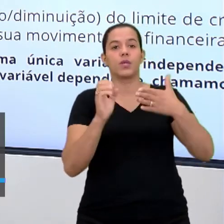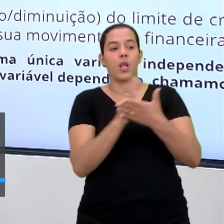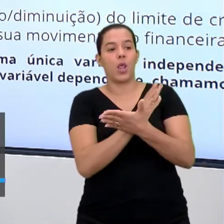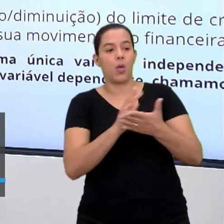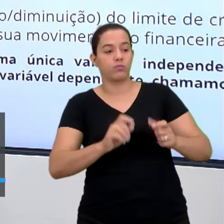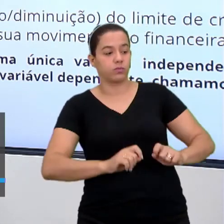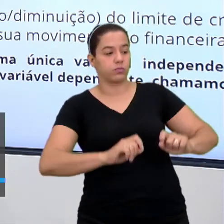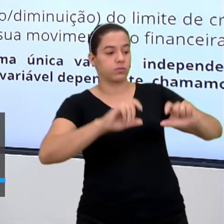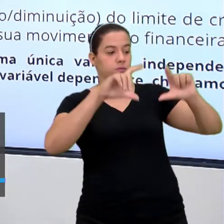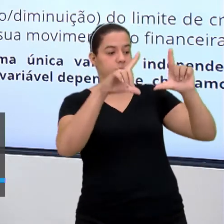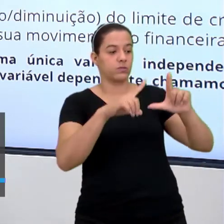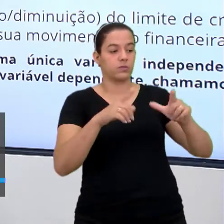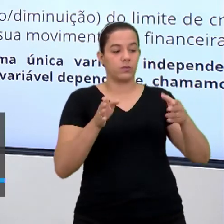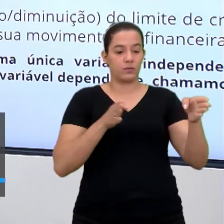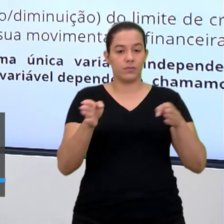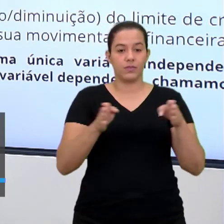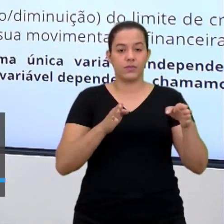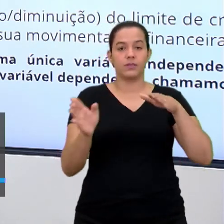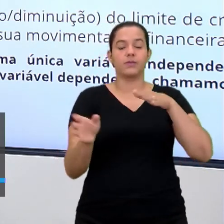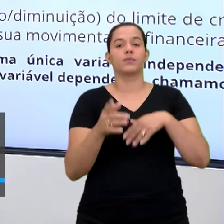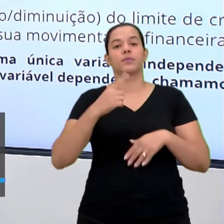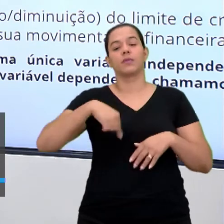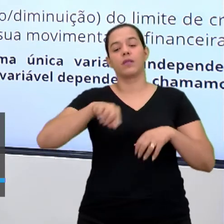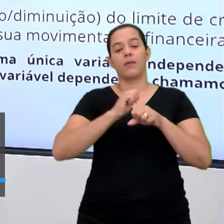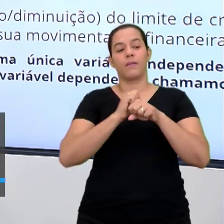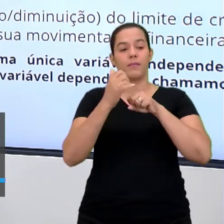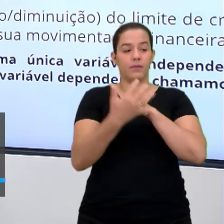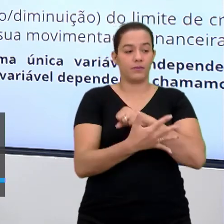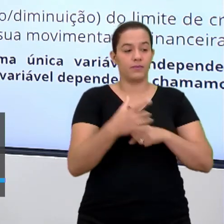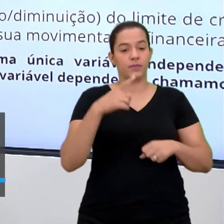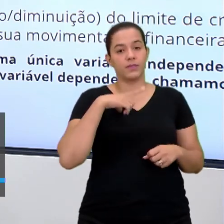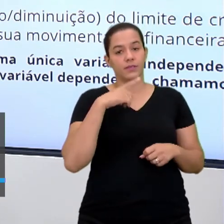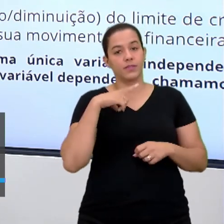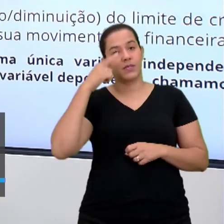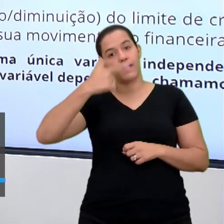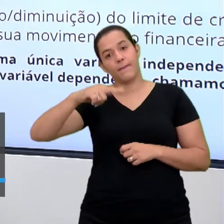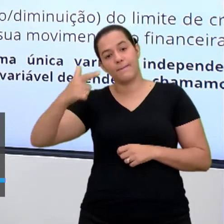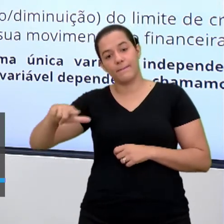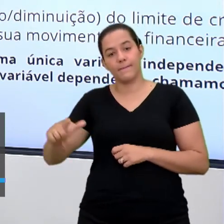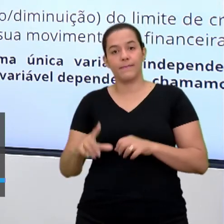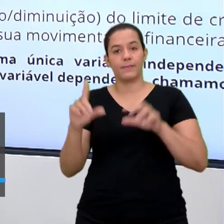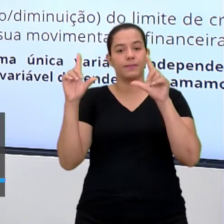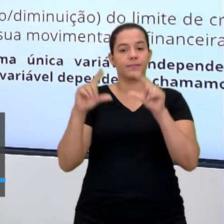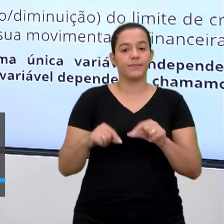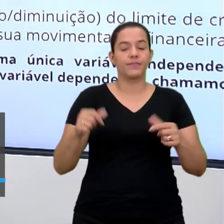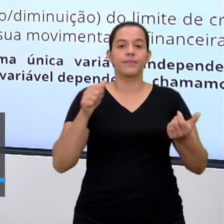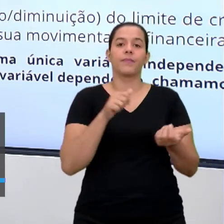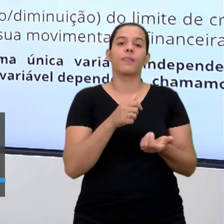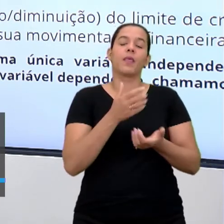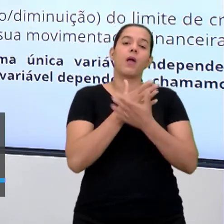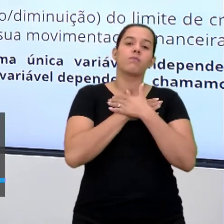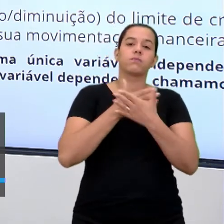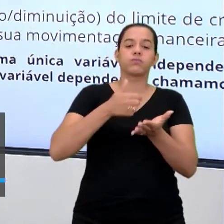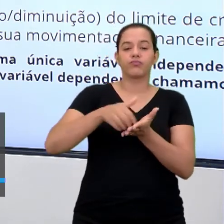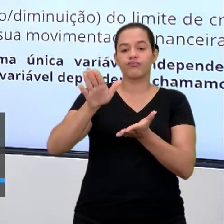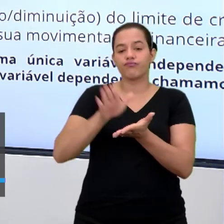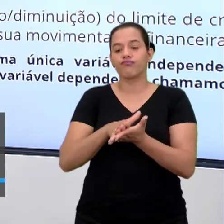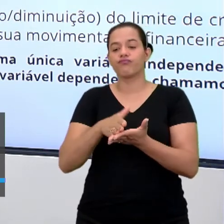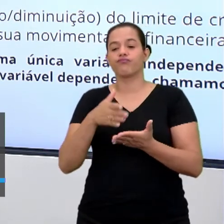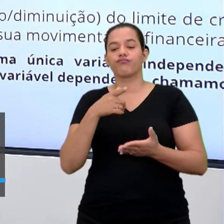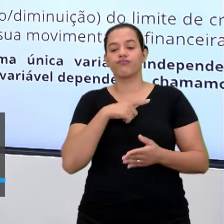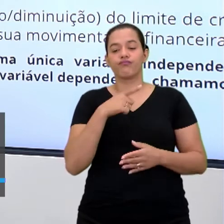né? Gerando naturalmente aí mais vagas de emprego, né? Na produção de